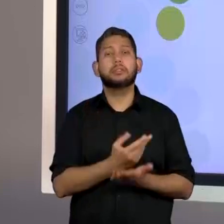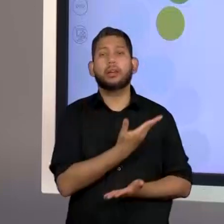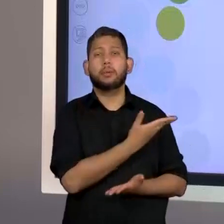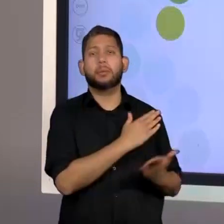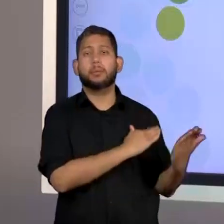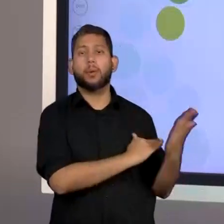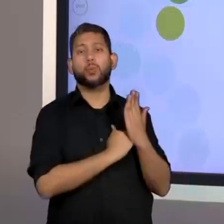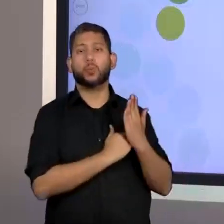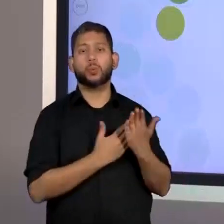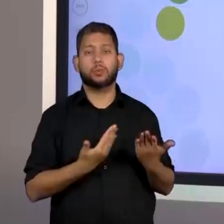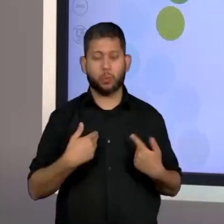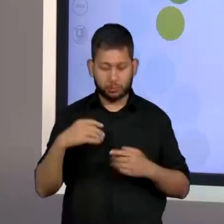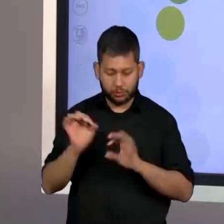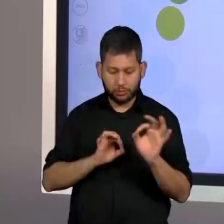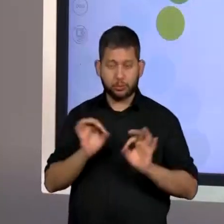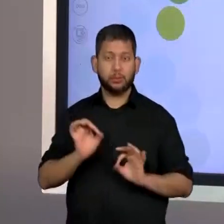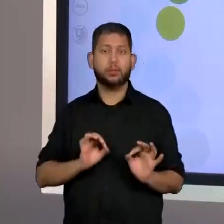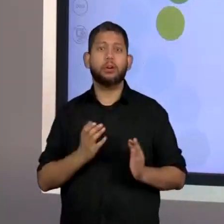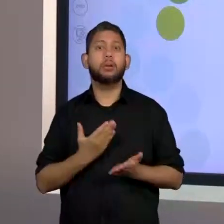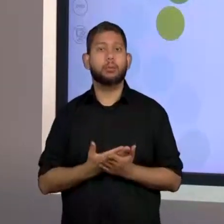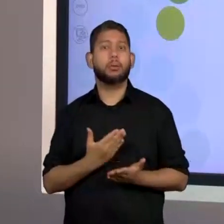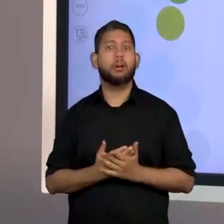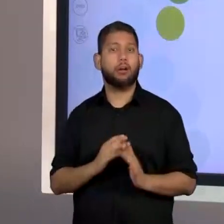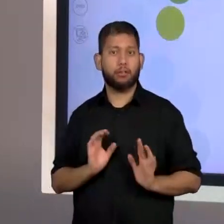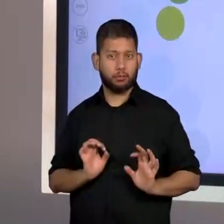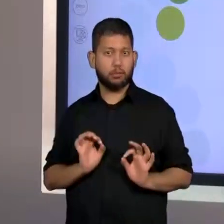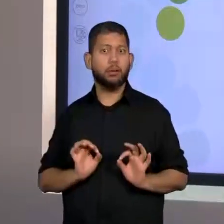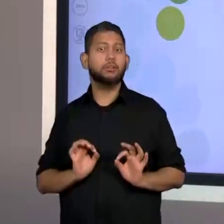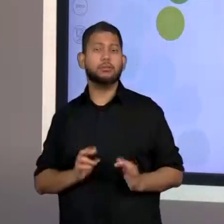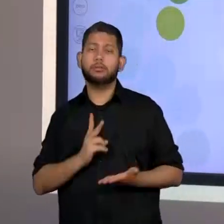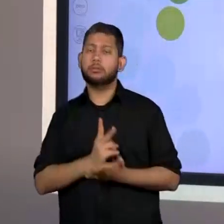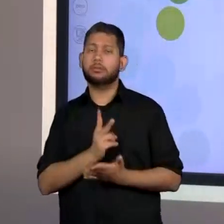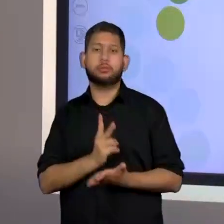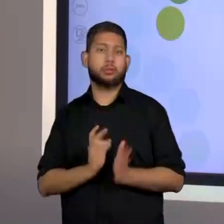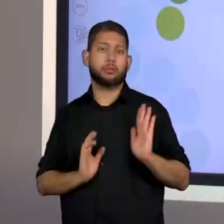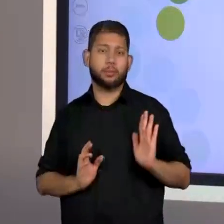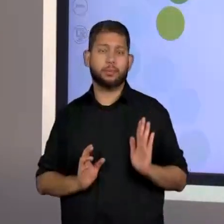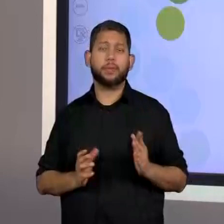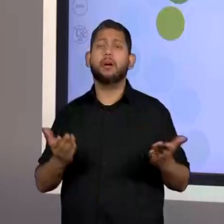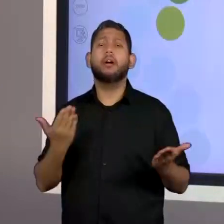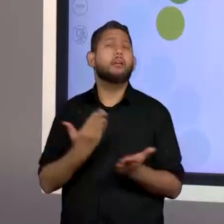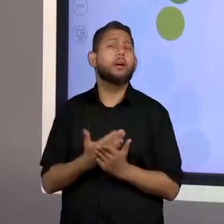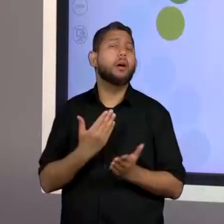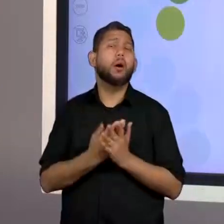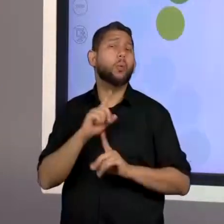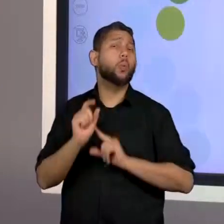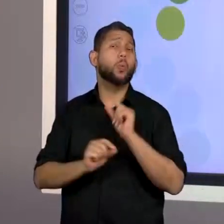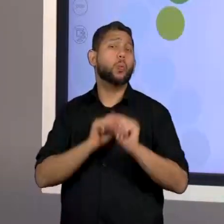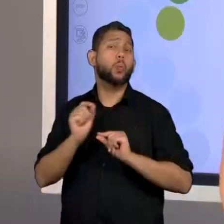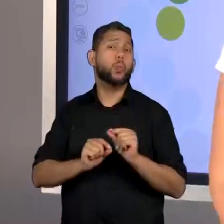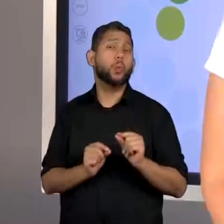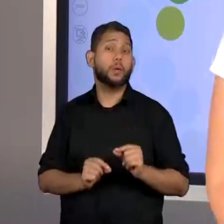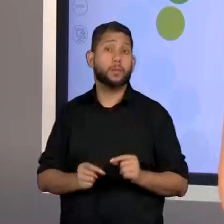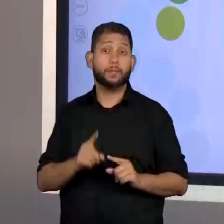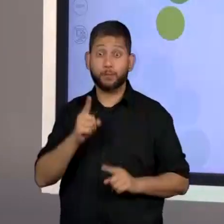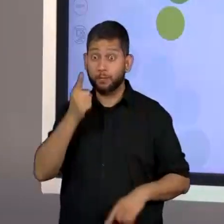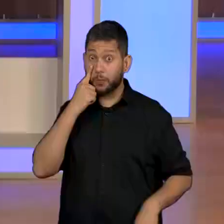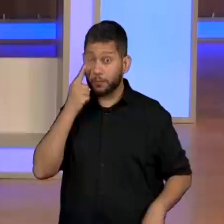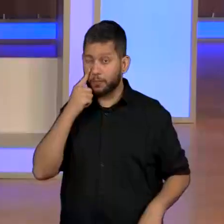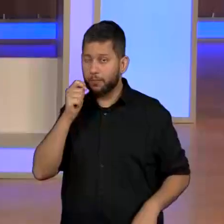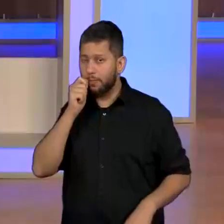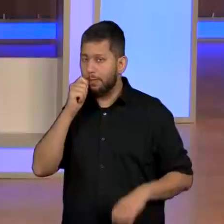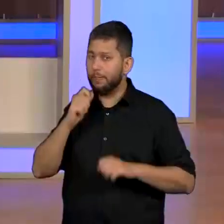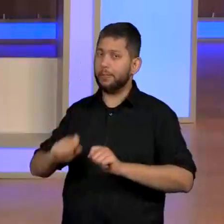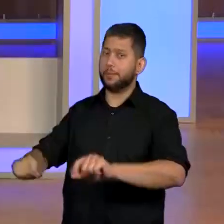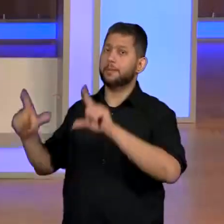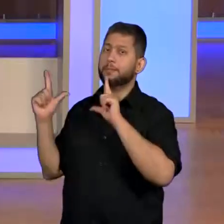aí quando eu preciso montar algo Então vamos ver a respeito do que essa aula que a gente precisa da professora Juliana olha aqui na tela vem